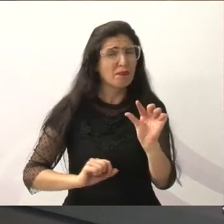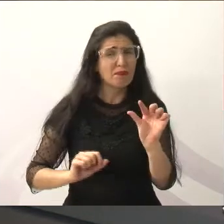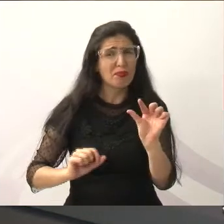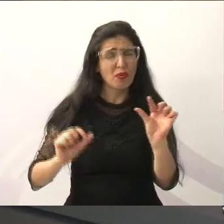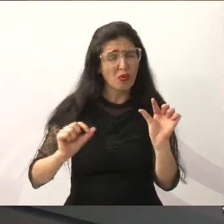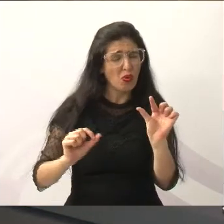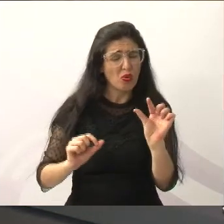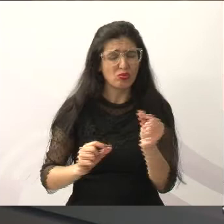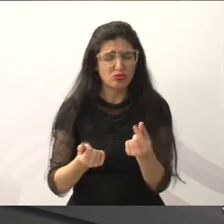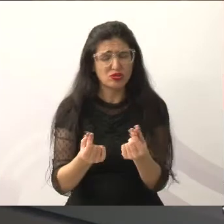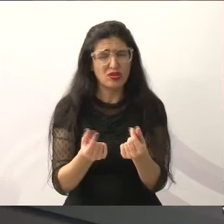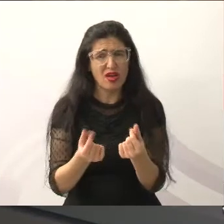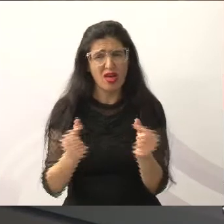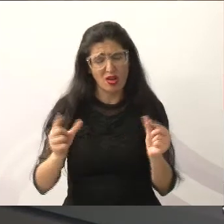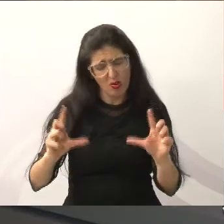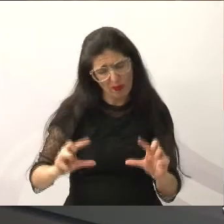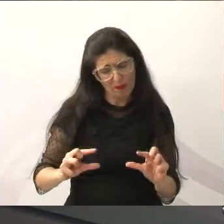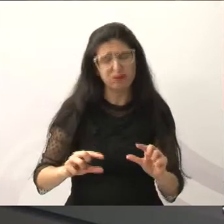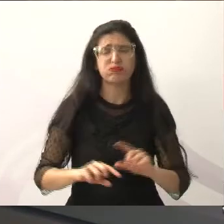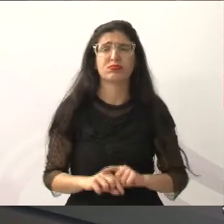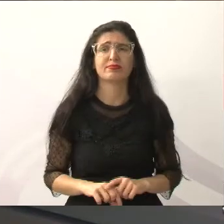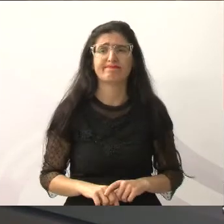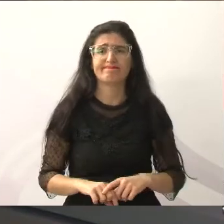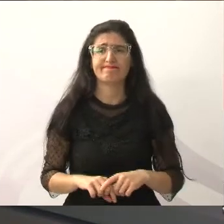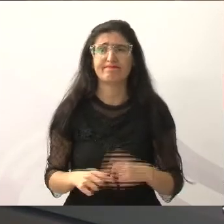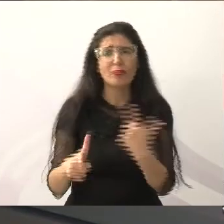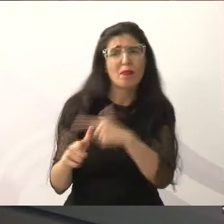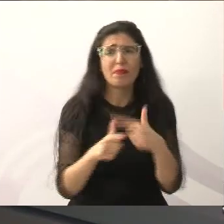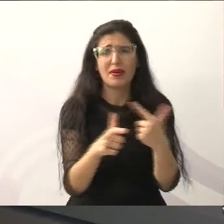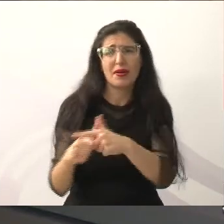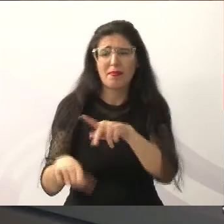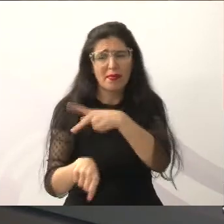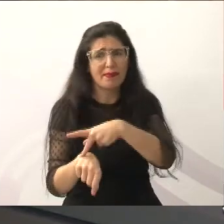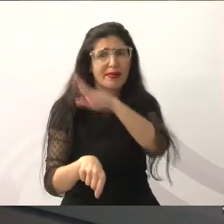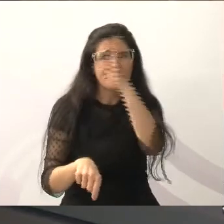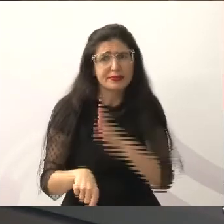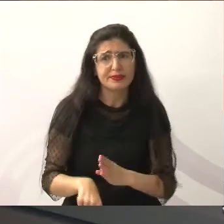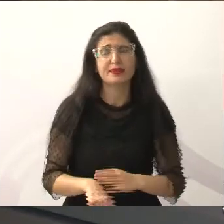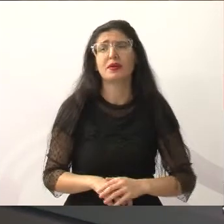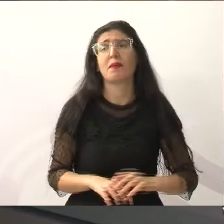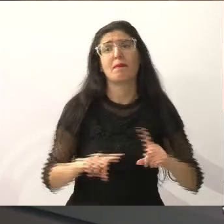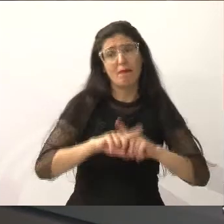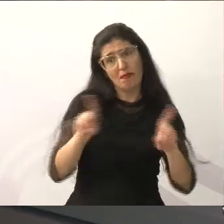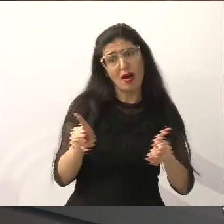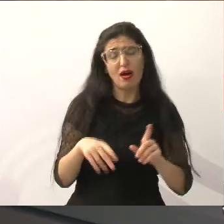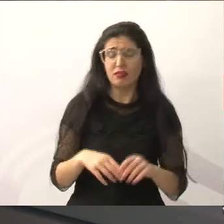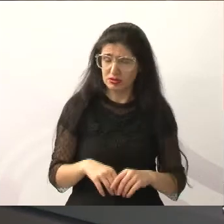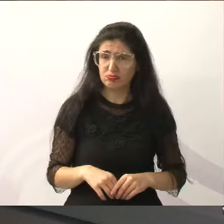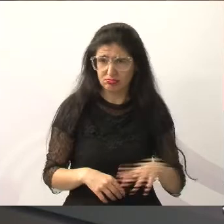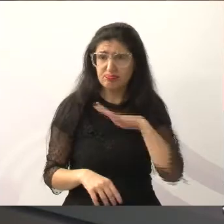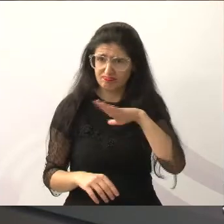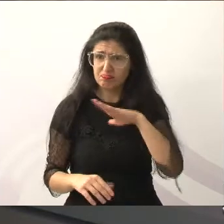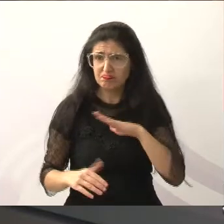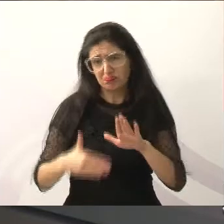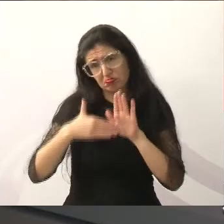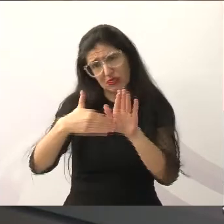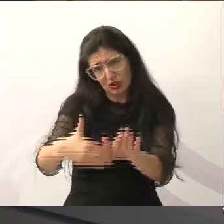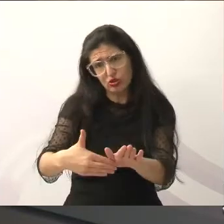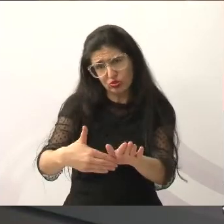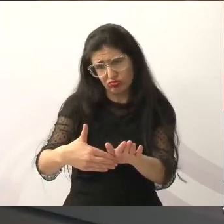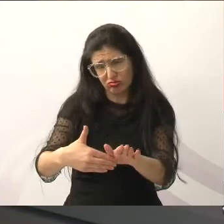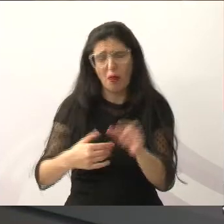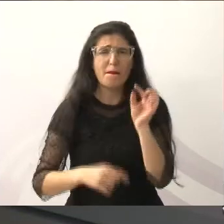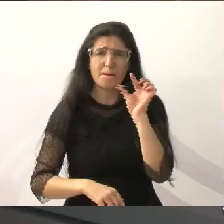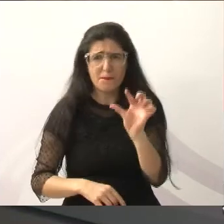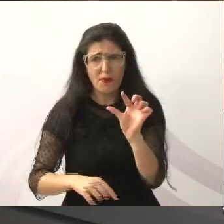atravessam no nosso país, né? Mas é uma contribuição que o município está oferecendo dentro das